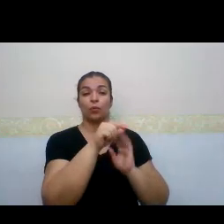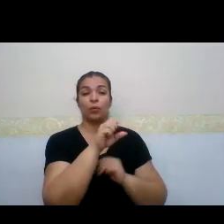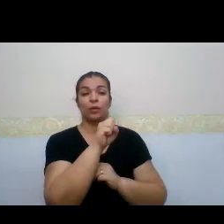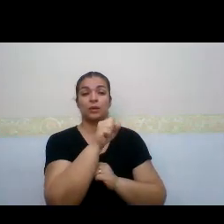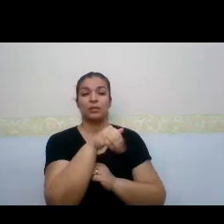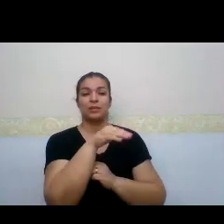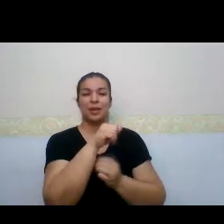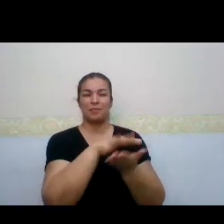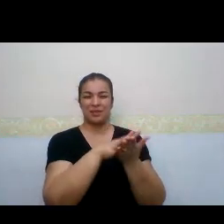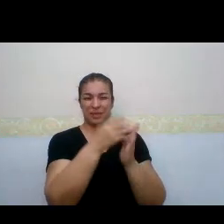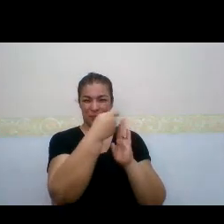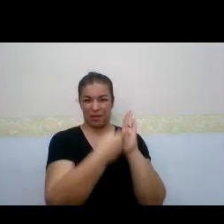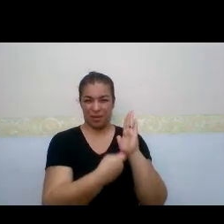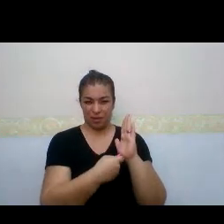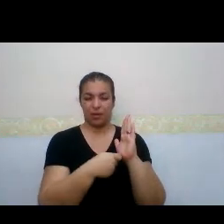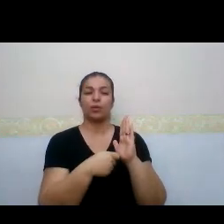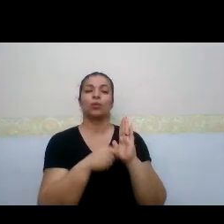conteúdo,